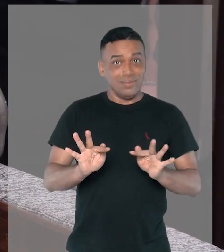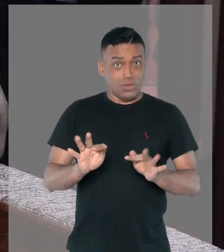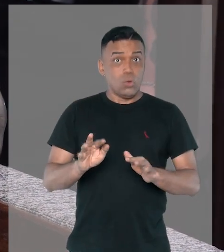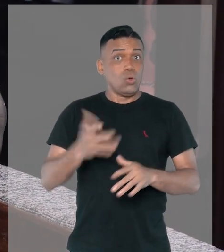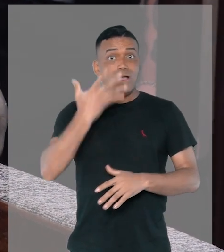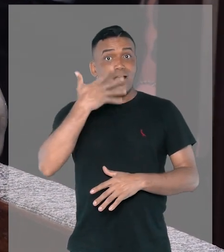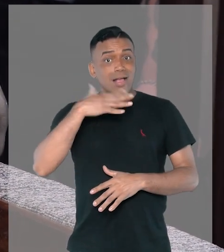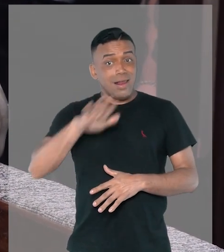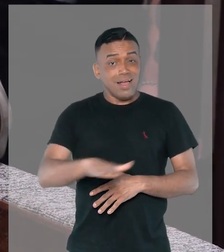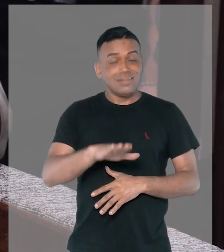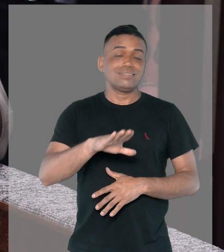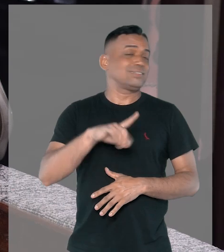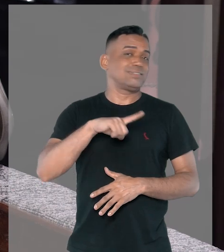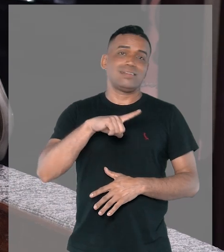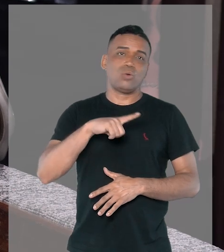sendo cuidadas, né?